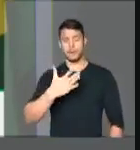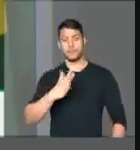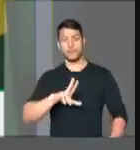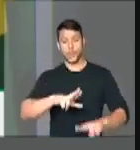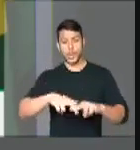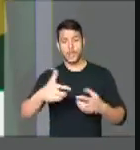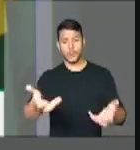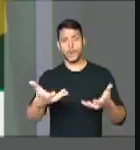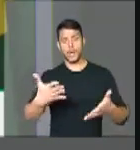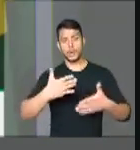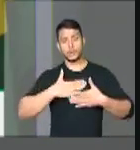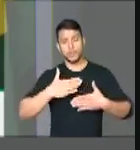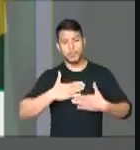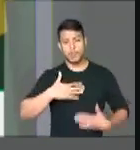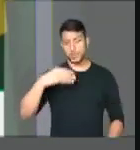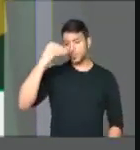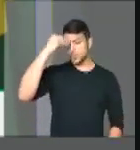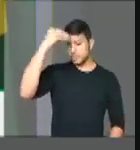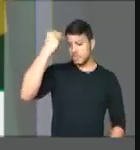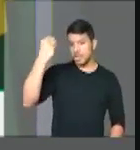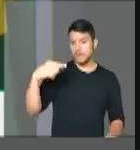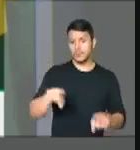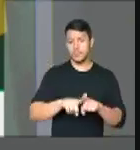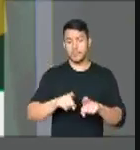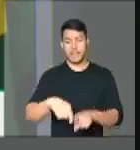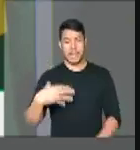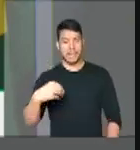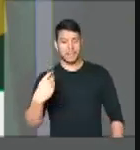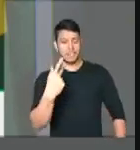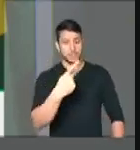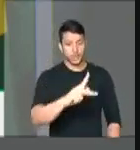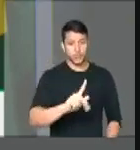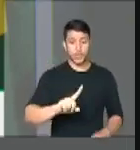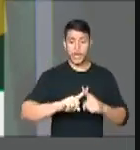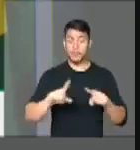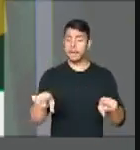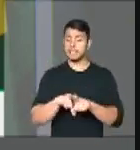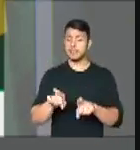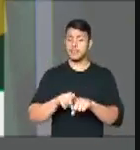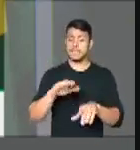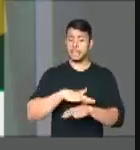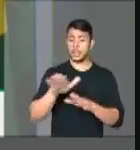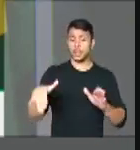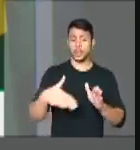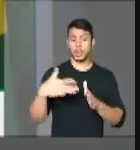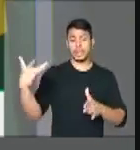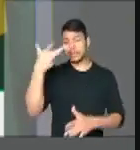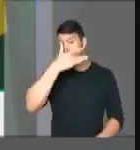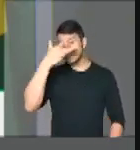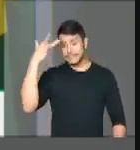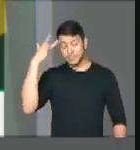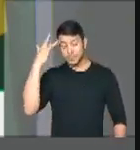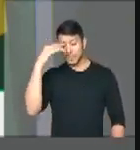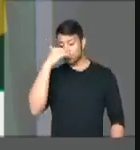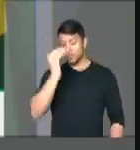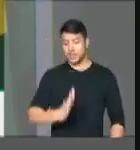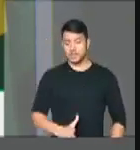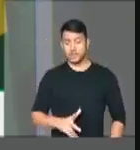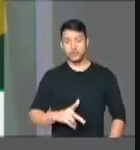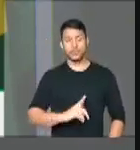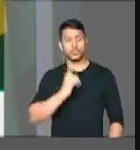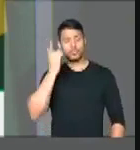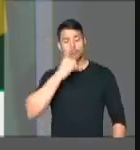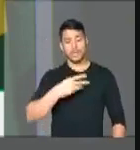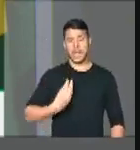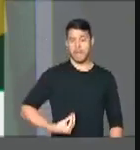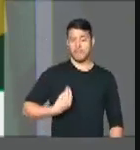sobrinhos, sua filha, grande nadadora, mas todos aqueles brasileiros que ainda vão desfrutar de